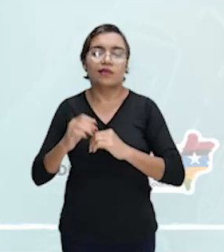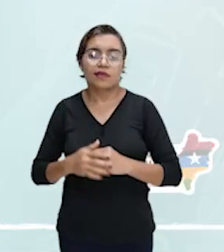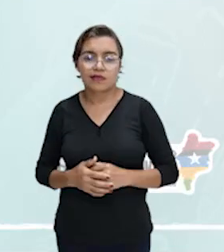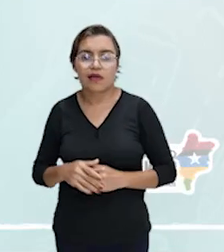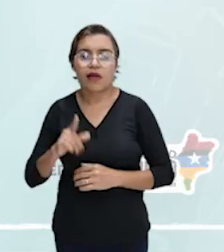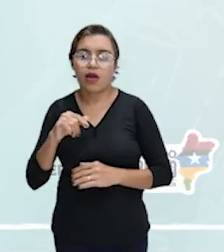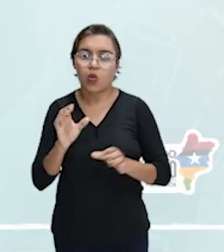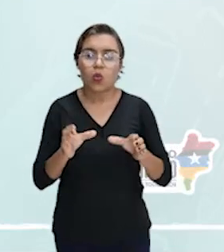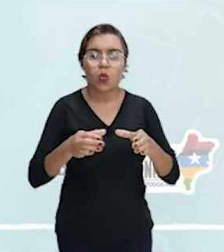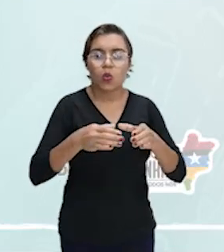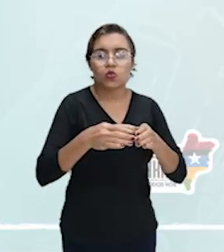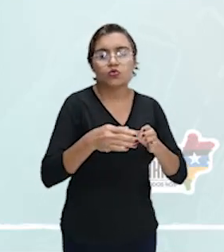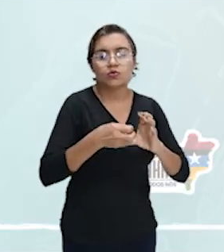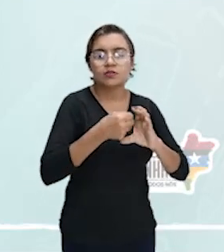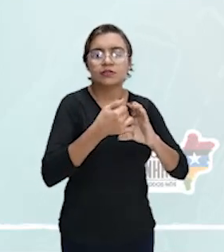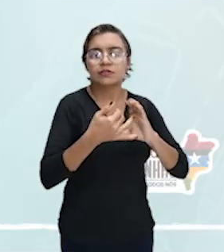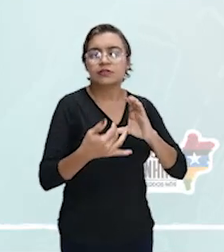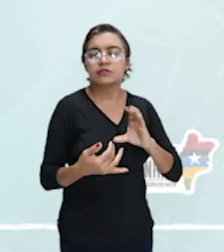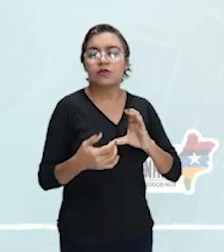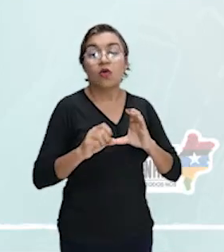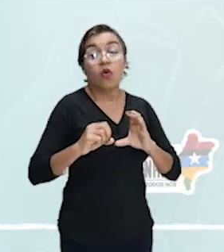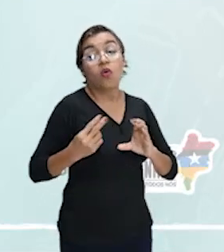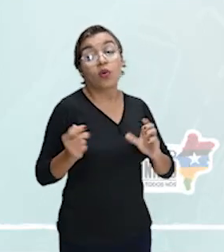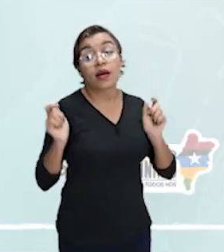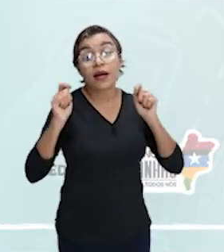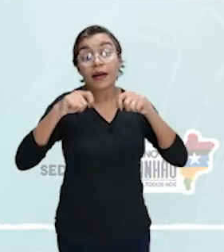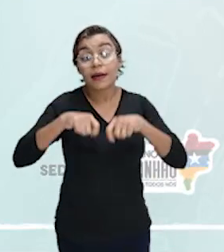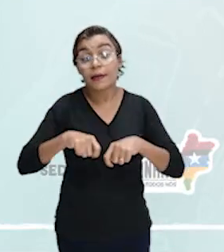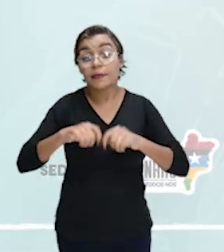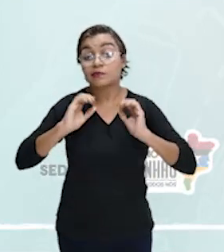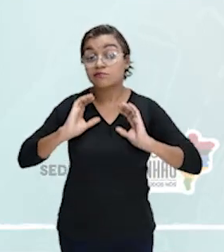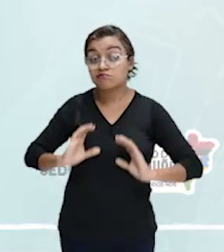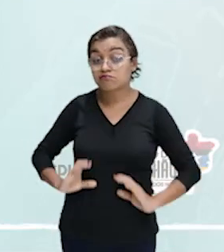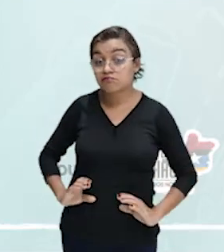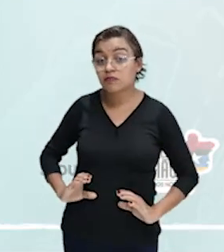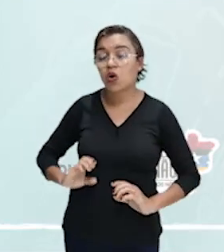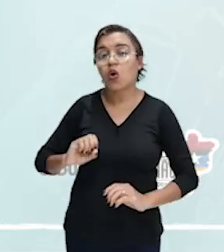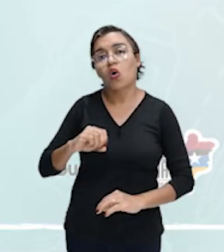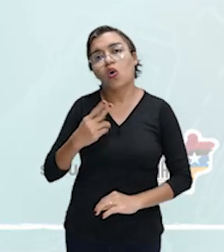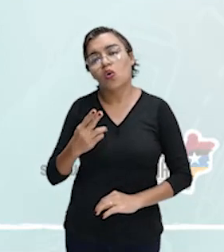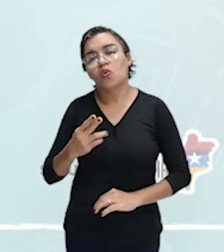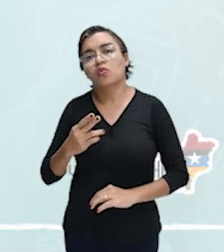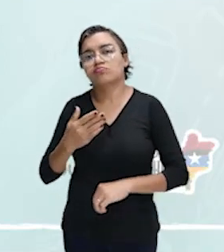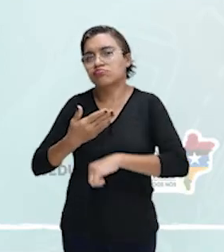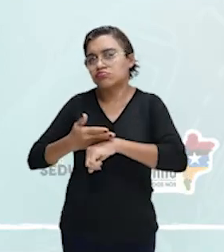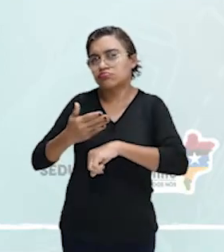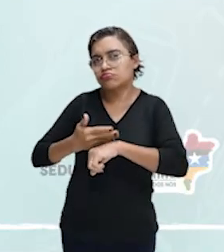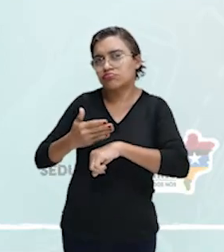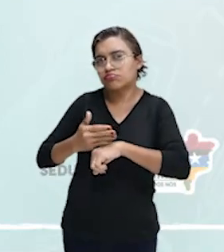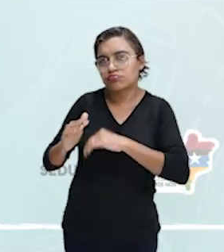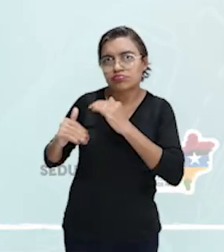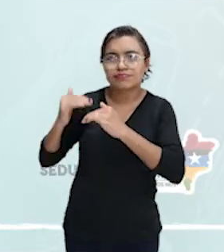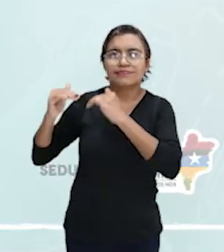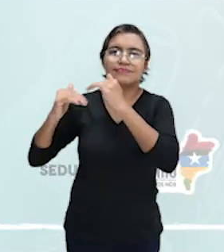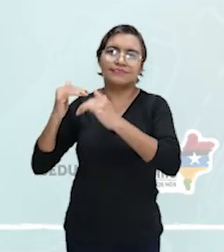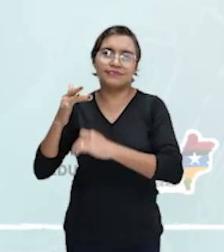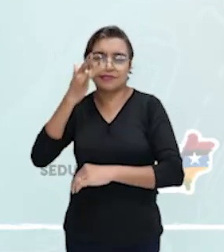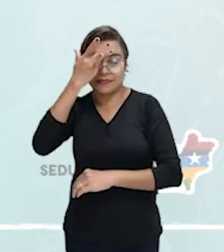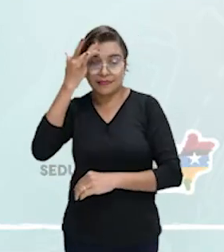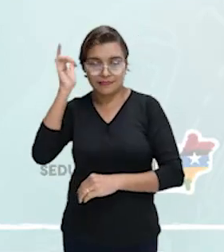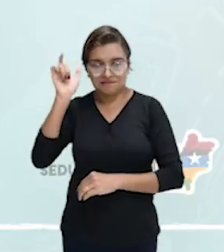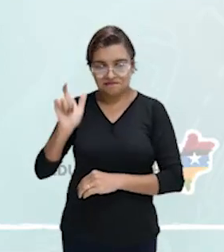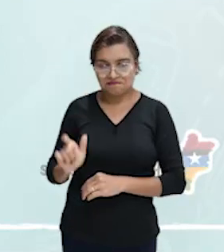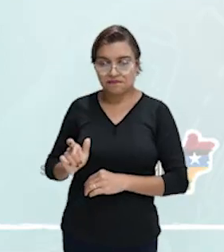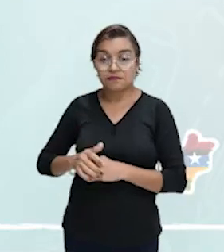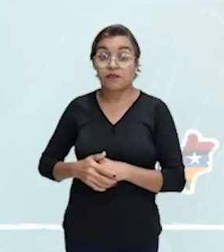de características ou capacidades de comportamento e rendimento de um indivíduo.